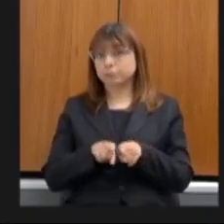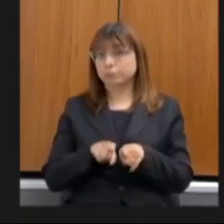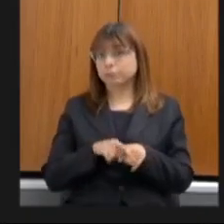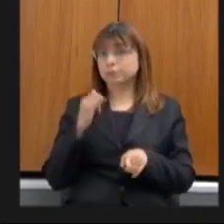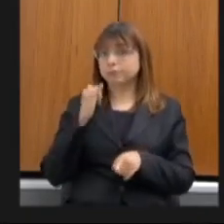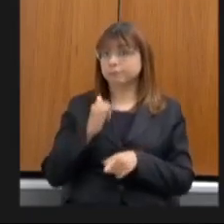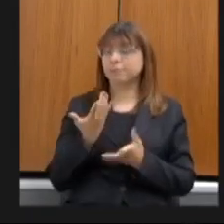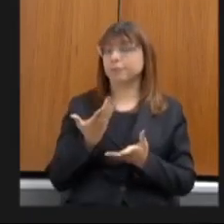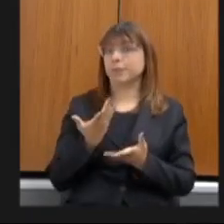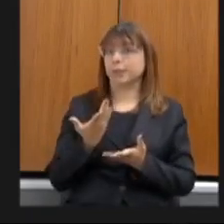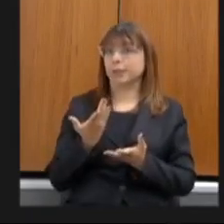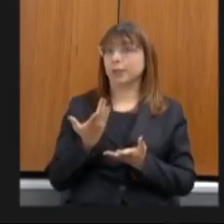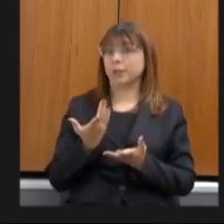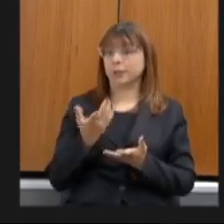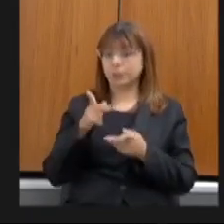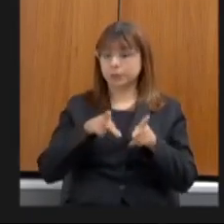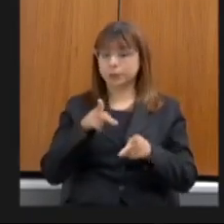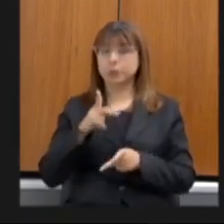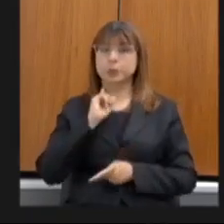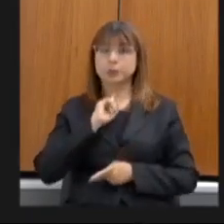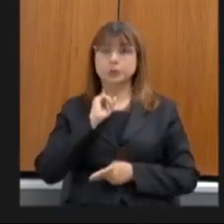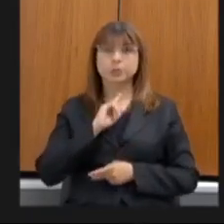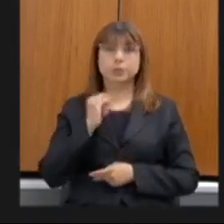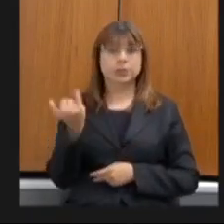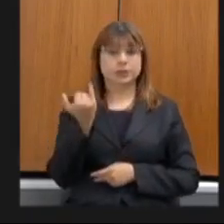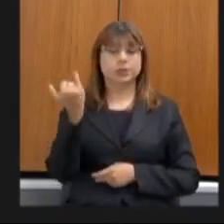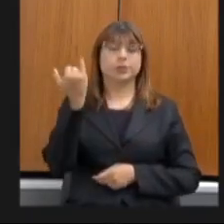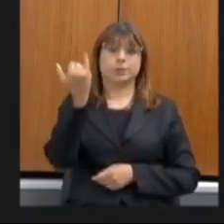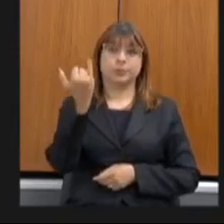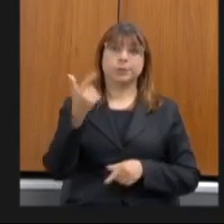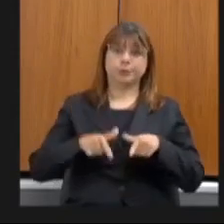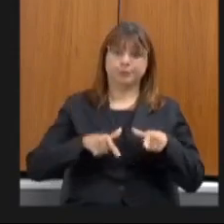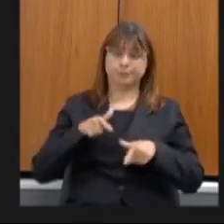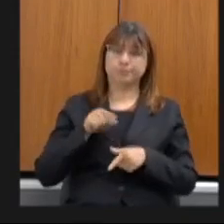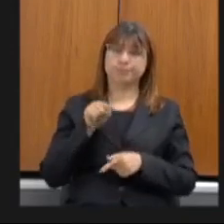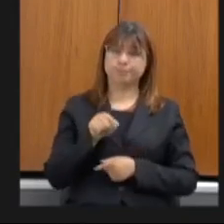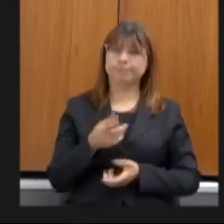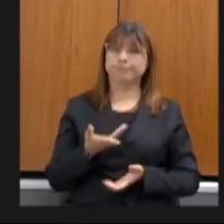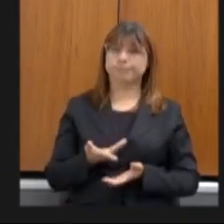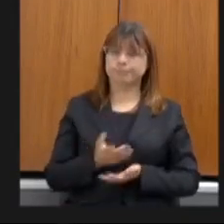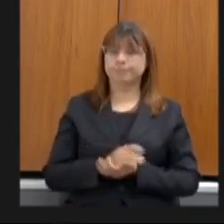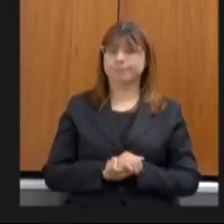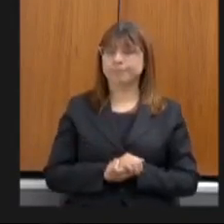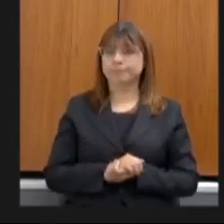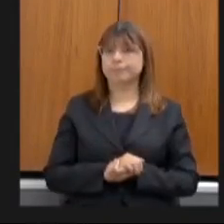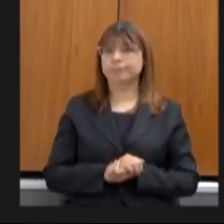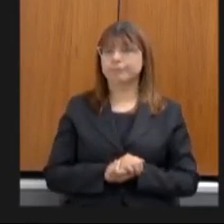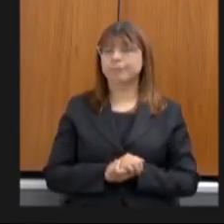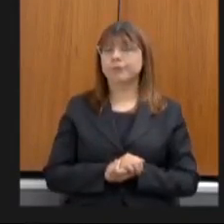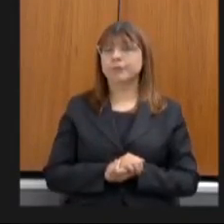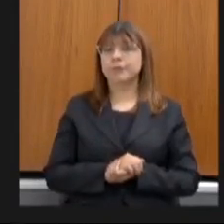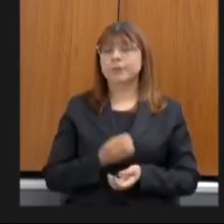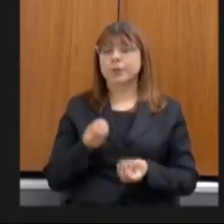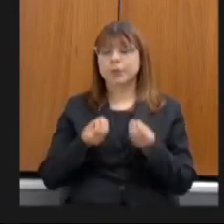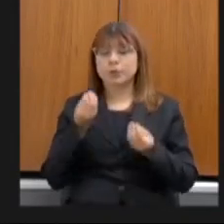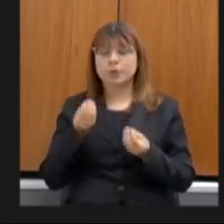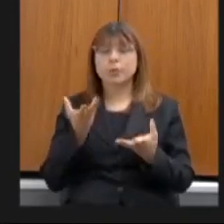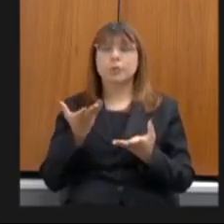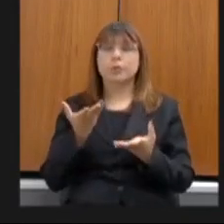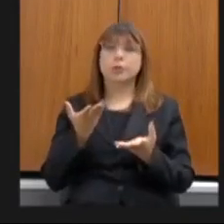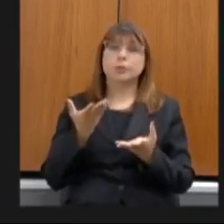para o mineiro desse Grande passo desta forma de trazer